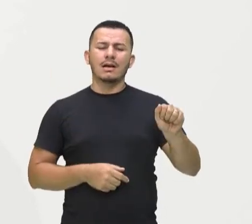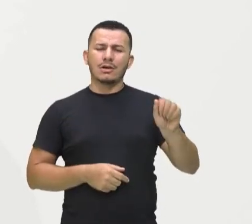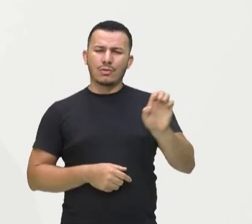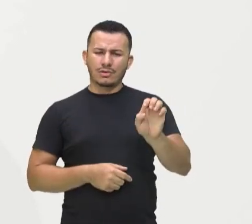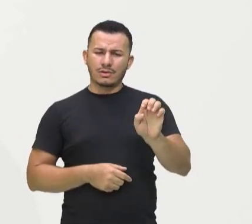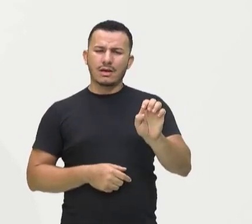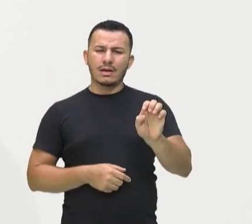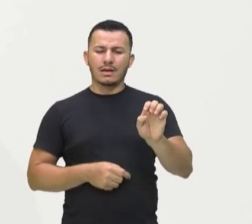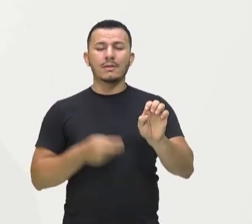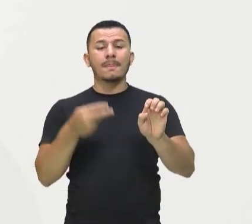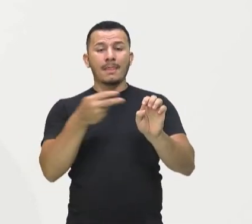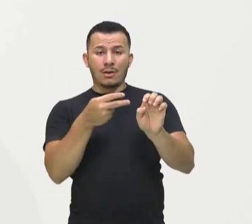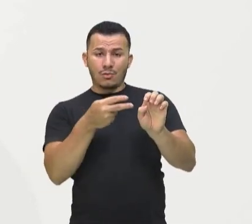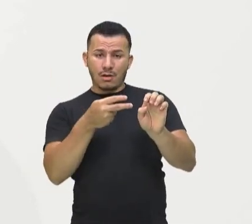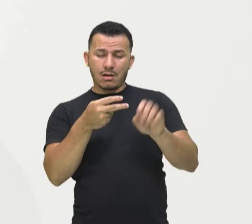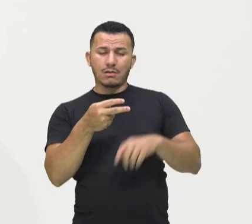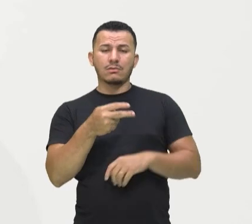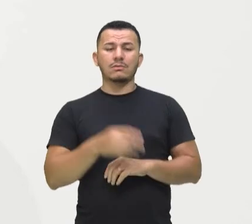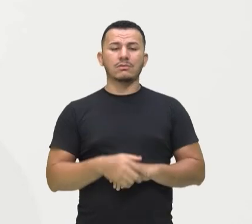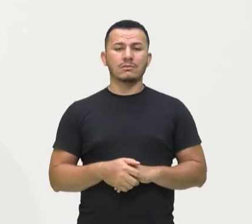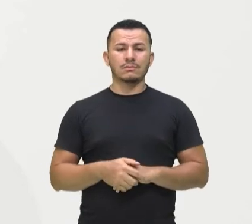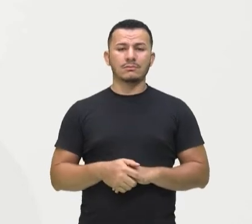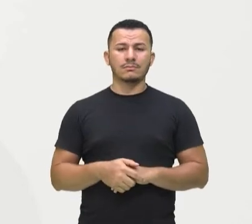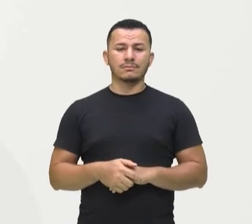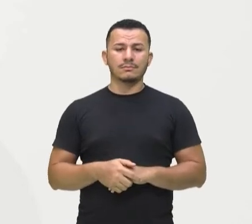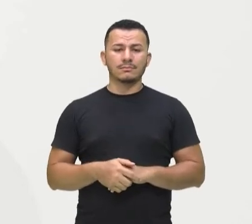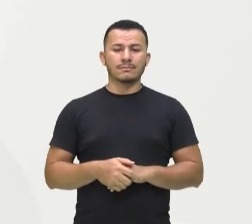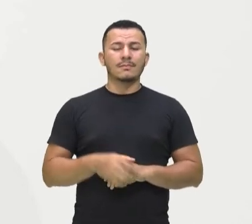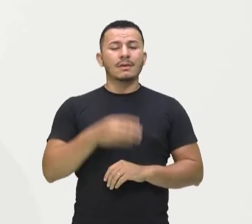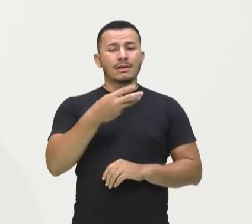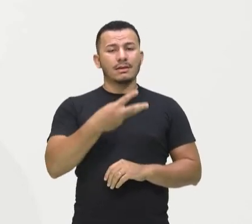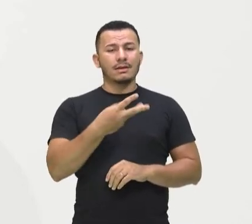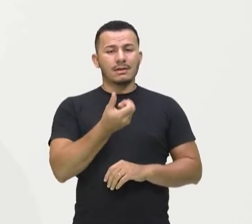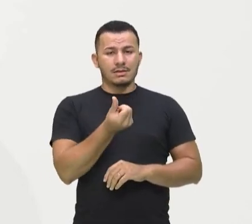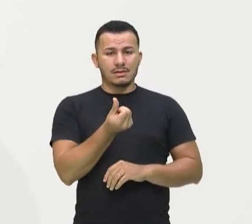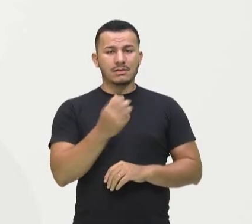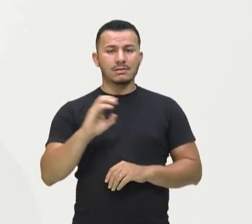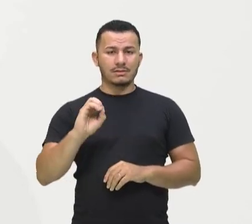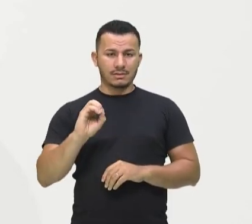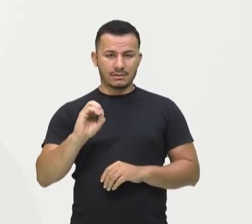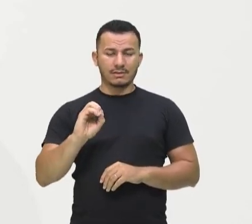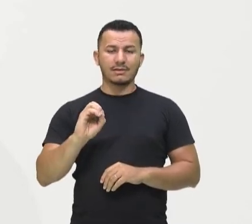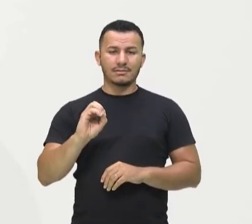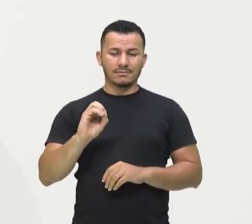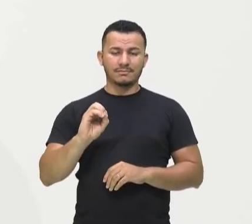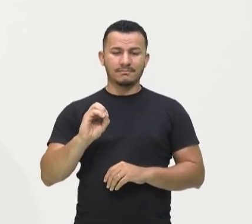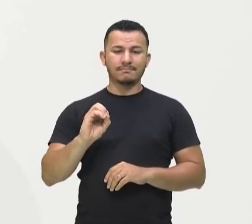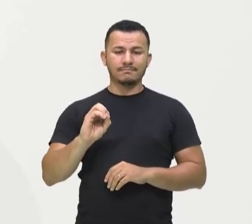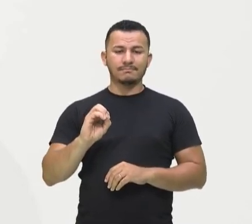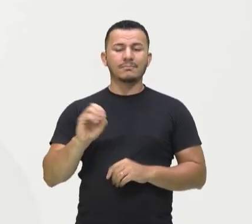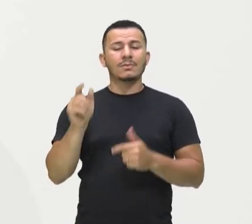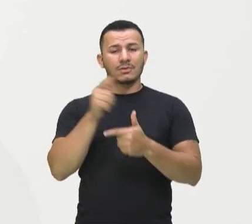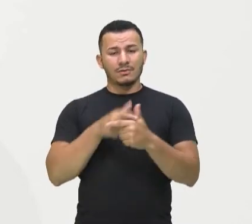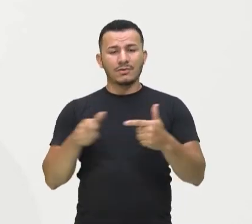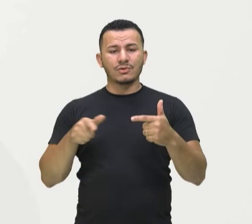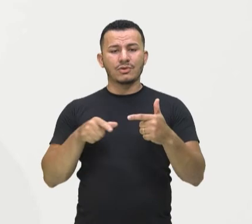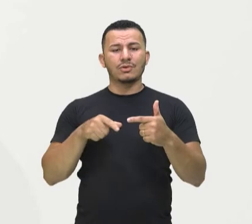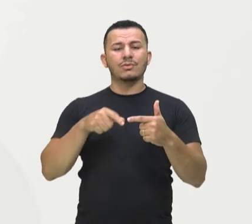externo pode ser calculado dizendo ângulo externo igual a 360 graus